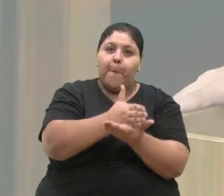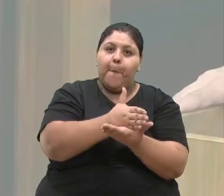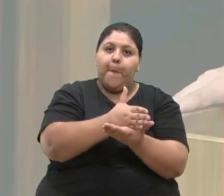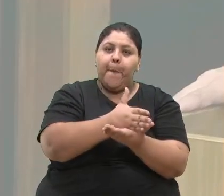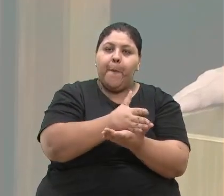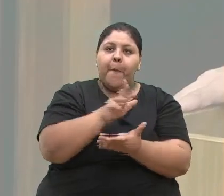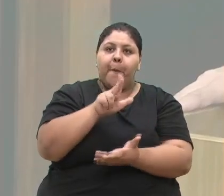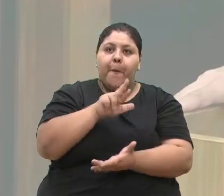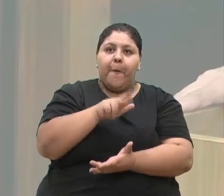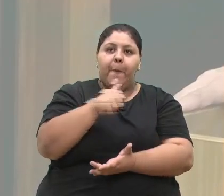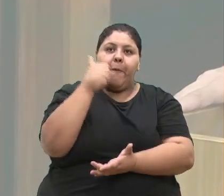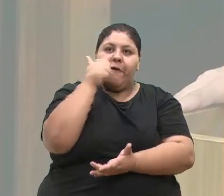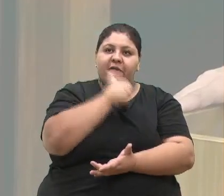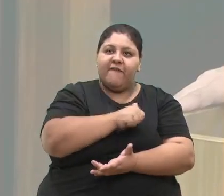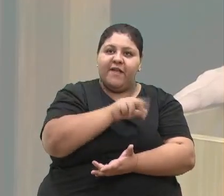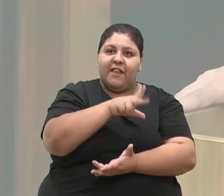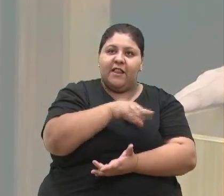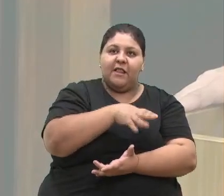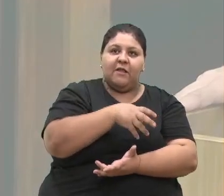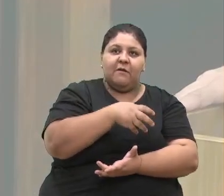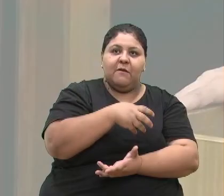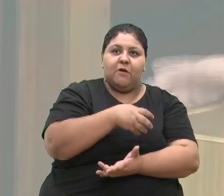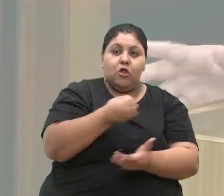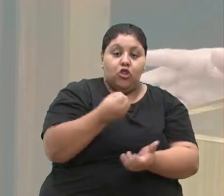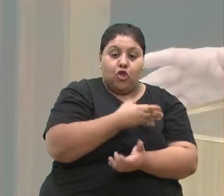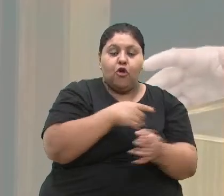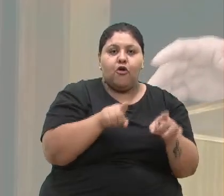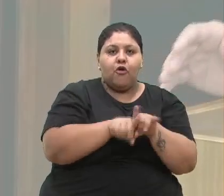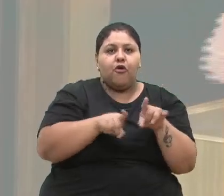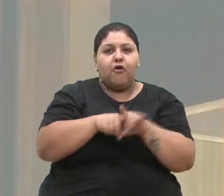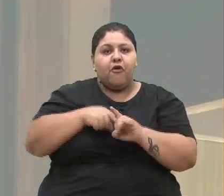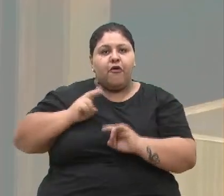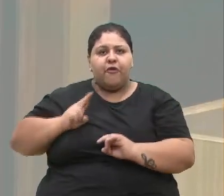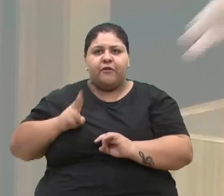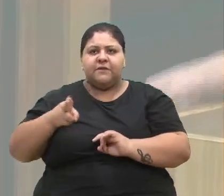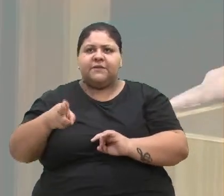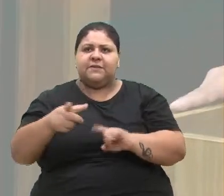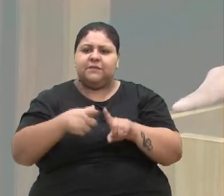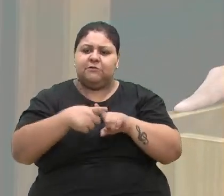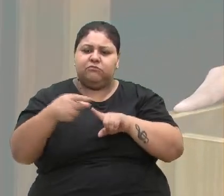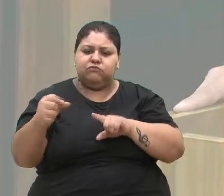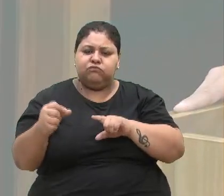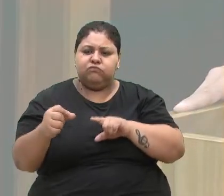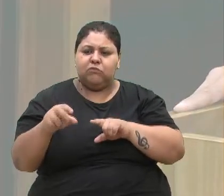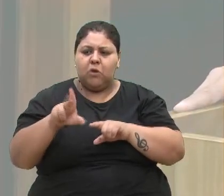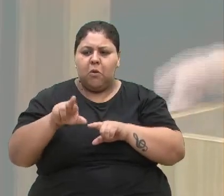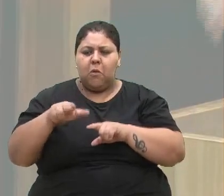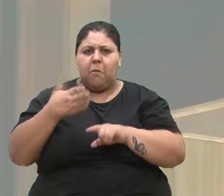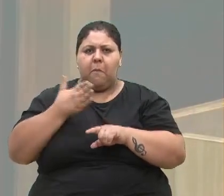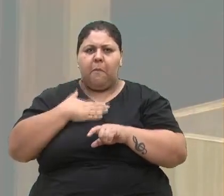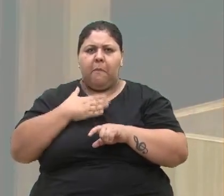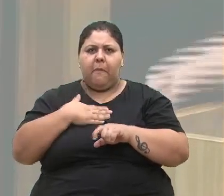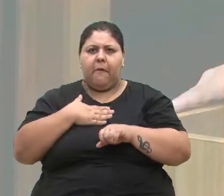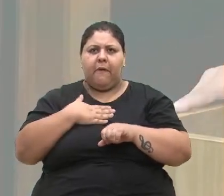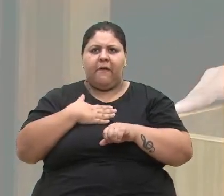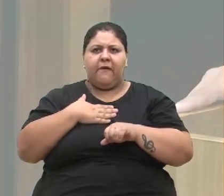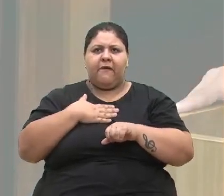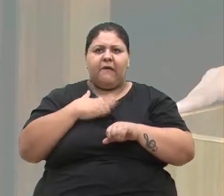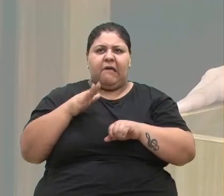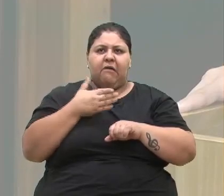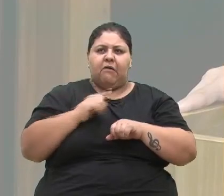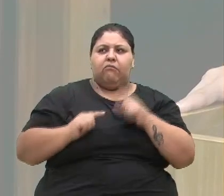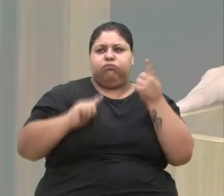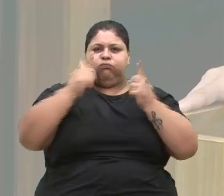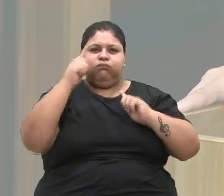mais velho, uma irmã mais nova. E sempre saí com o meu irmão ali desde pequeno, enfim, para quando tinha nossas